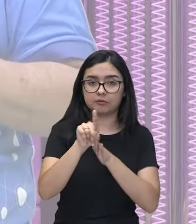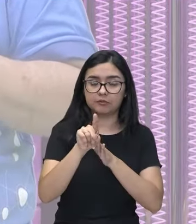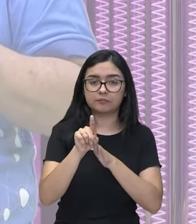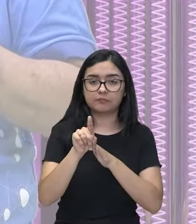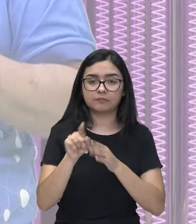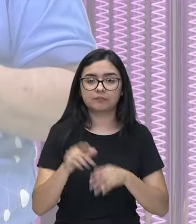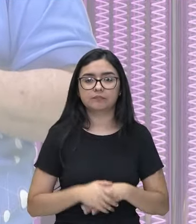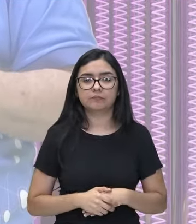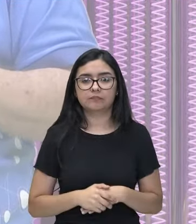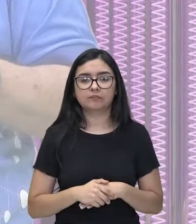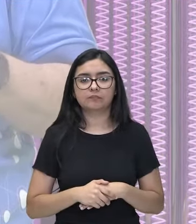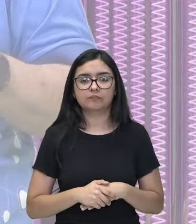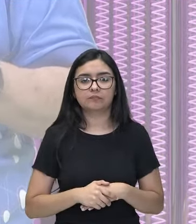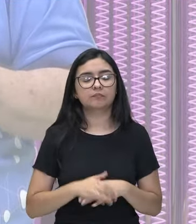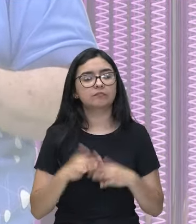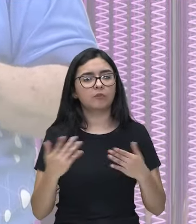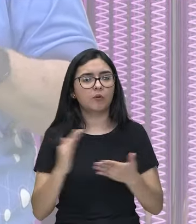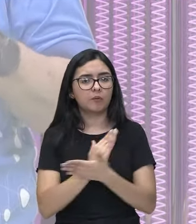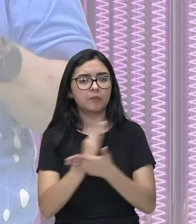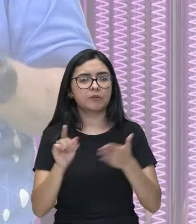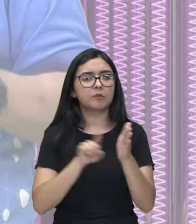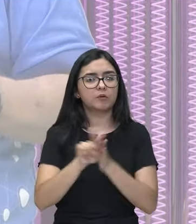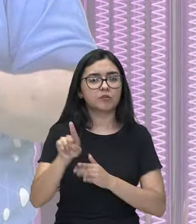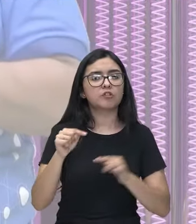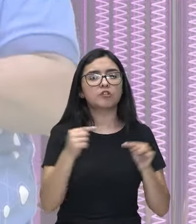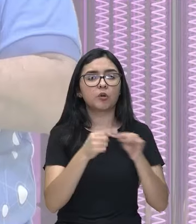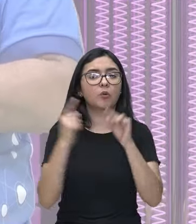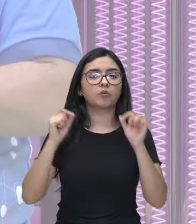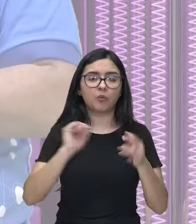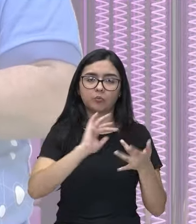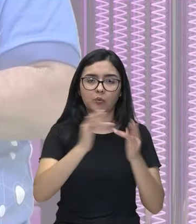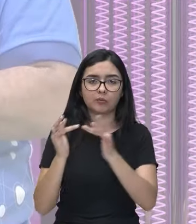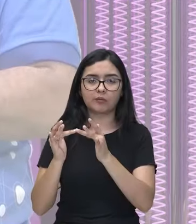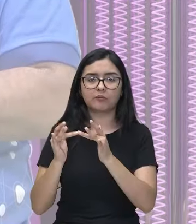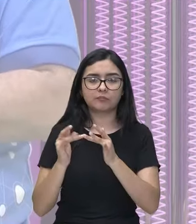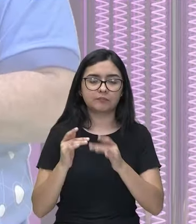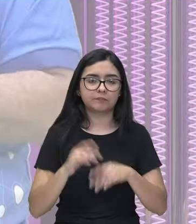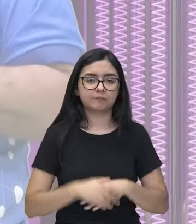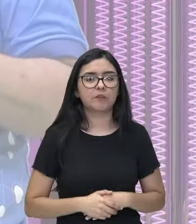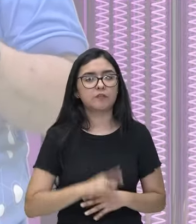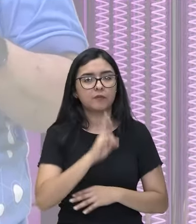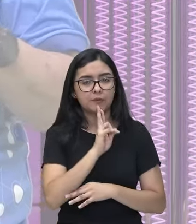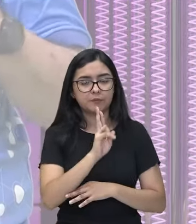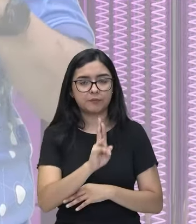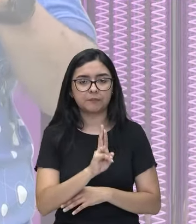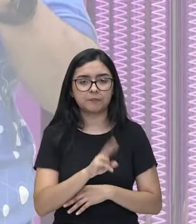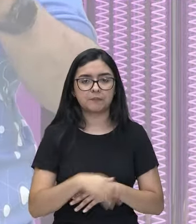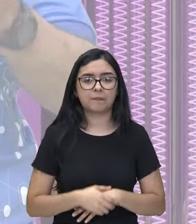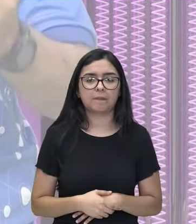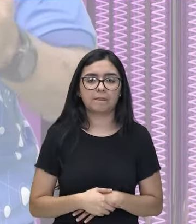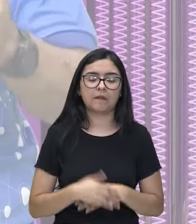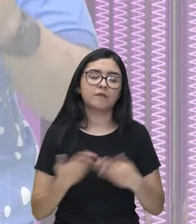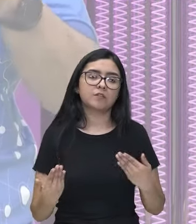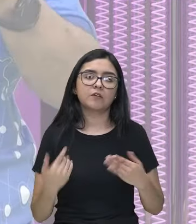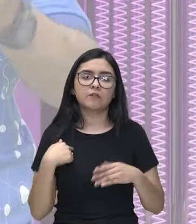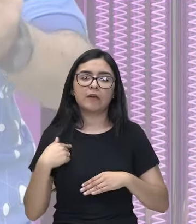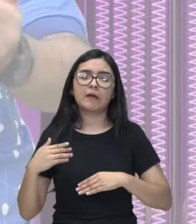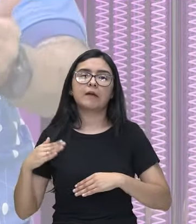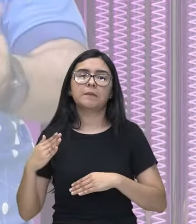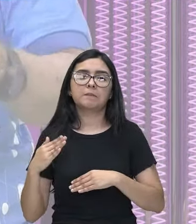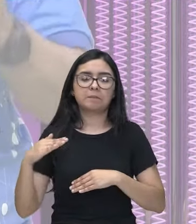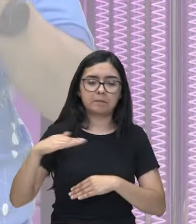algumas perguntas irão surgir de acordo com o contexto aí da sua viagem. Nós vamos responder algumas situações, vocês vão parar na parada 1,